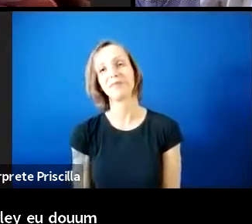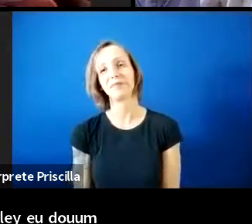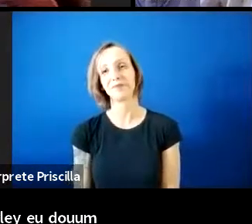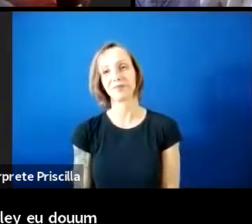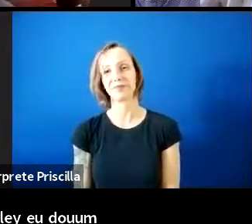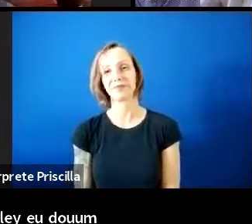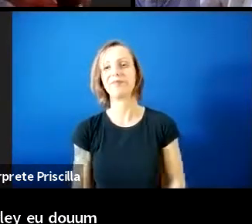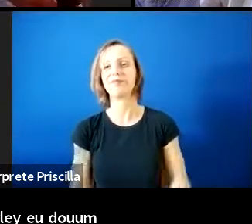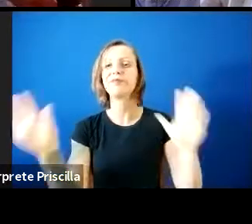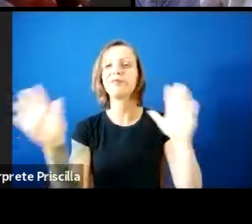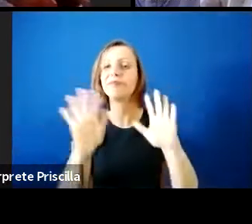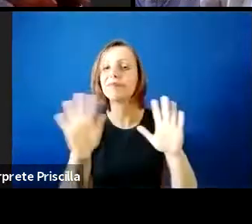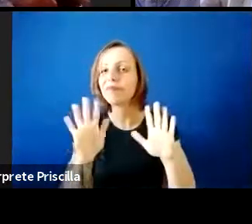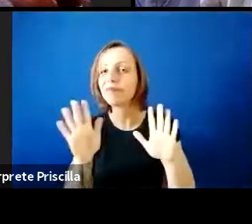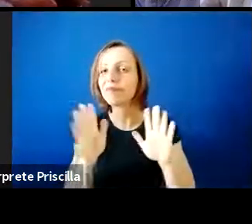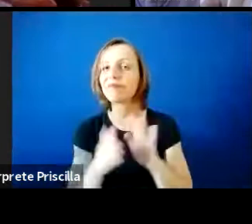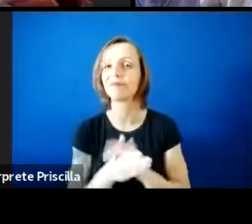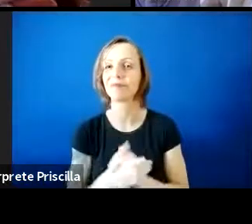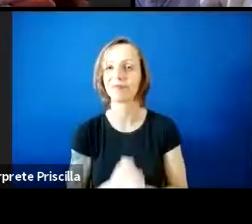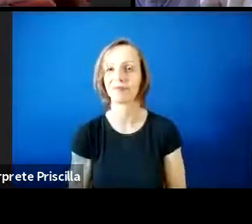Oi.